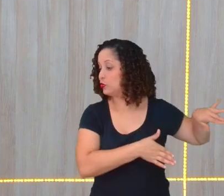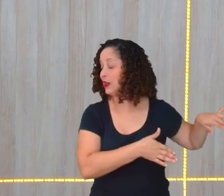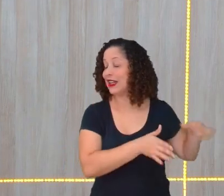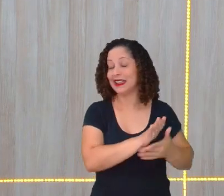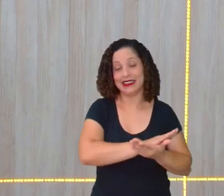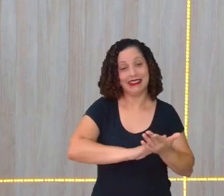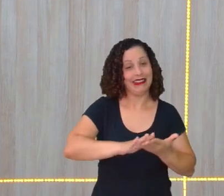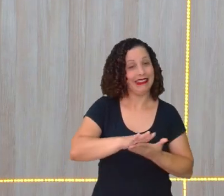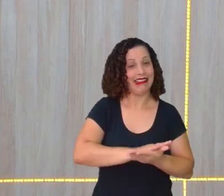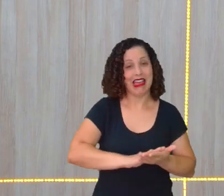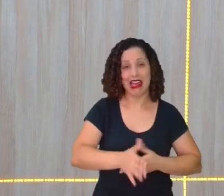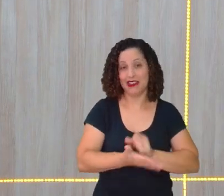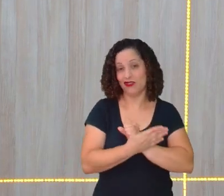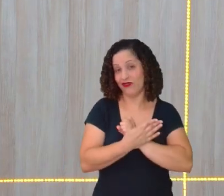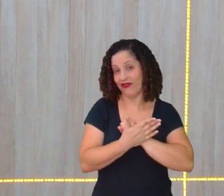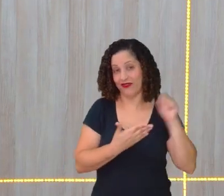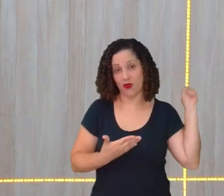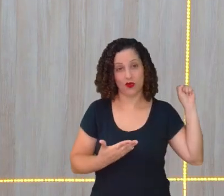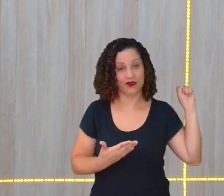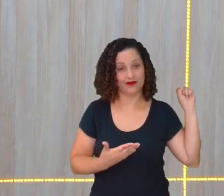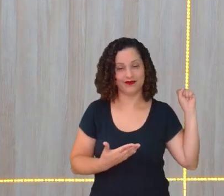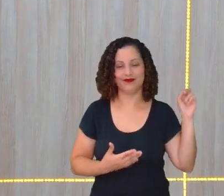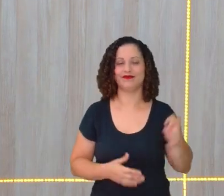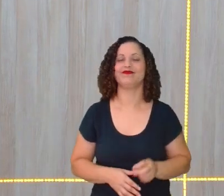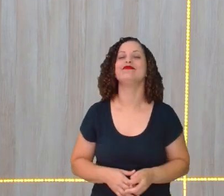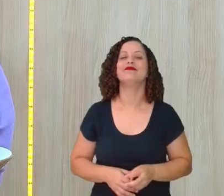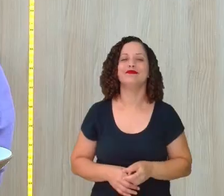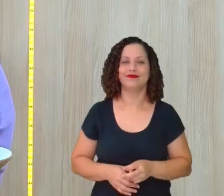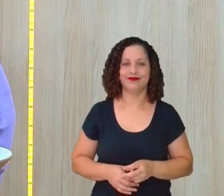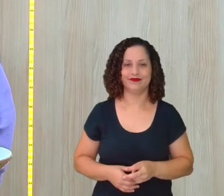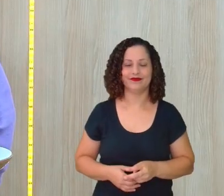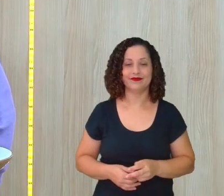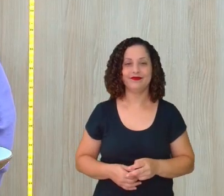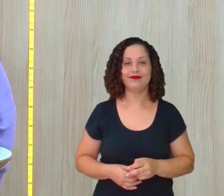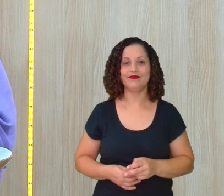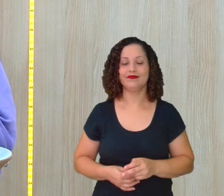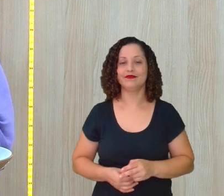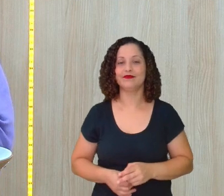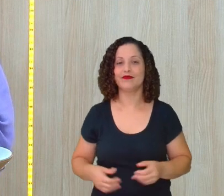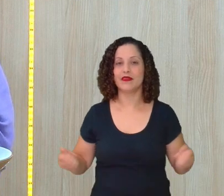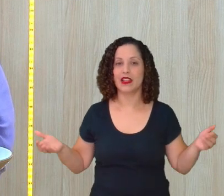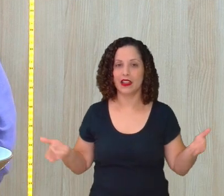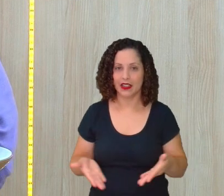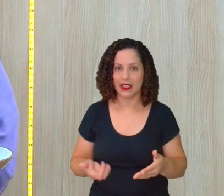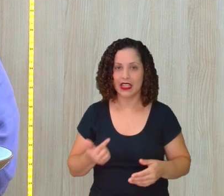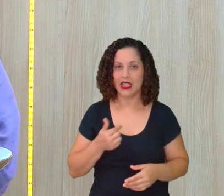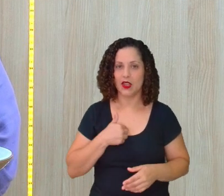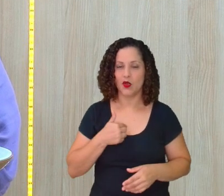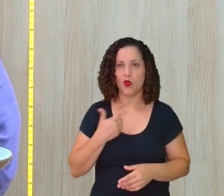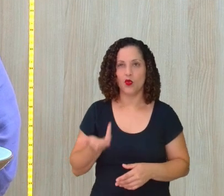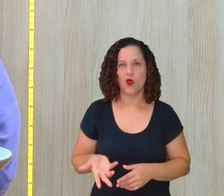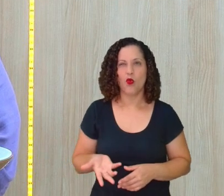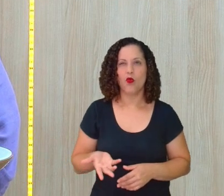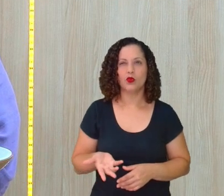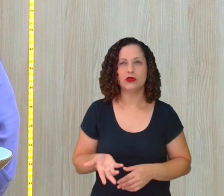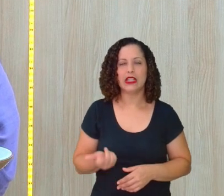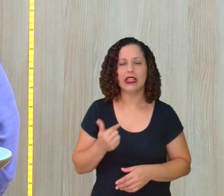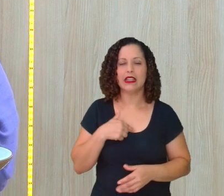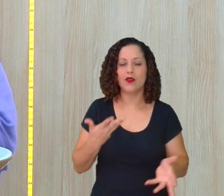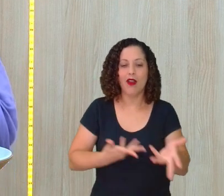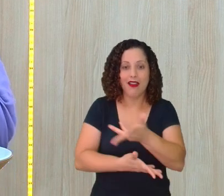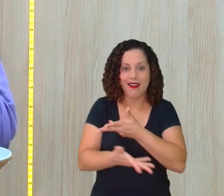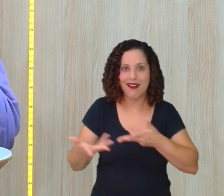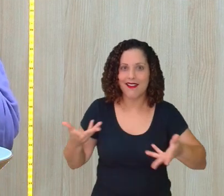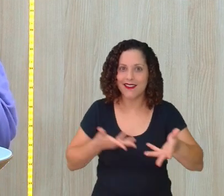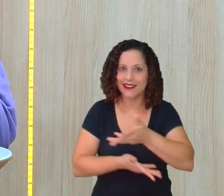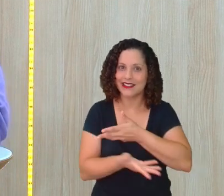desde o momento que eu entrei na faculdade. Eu estou, assim, namorando a matemática novamente com os